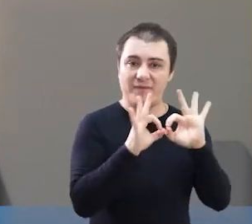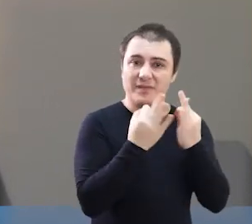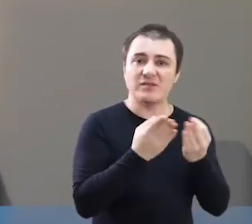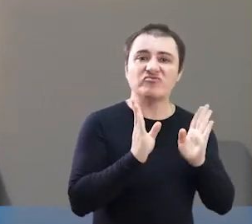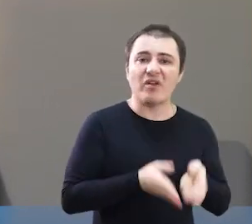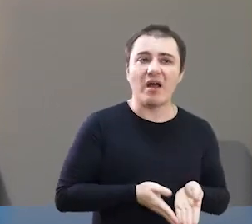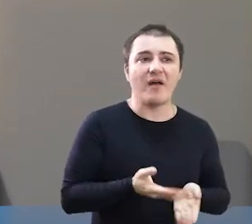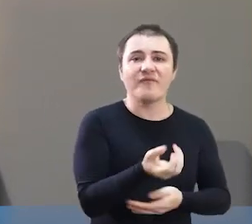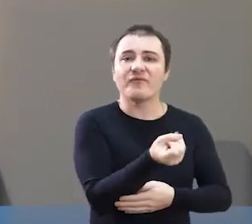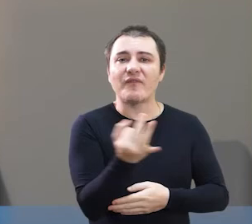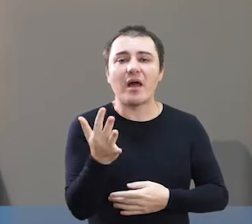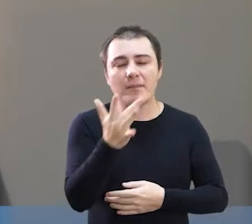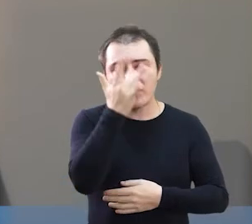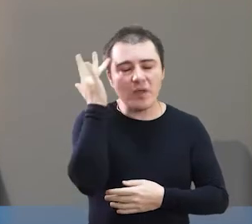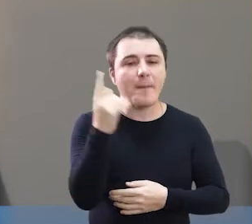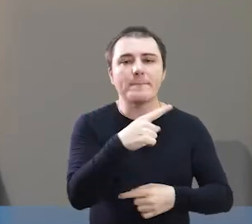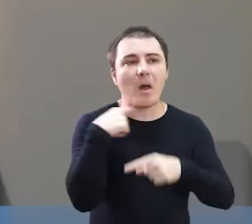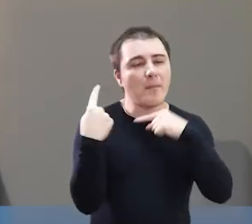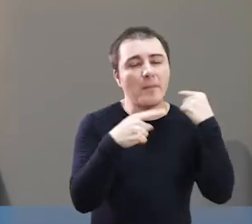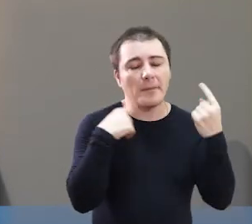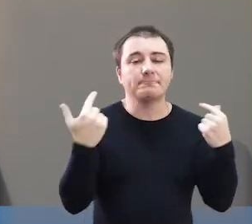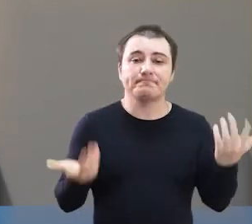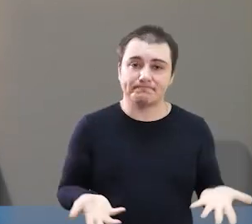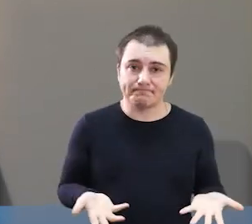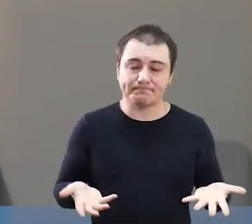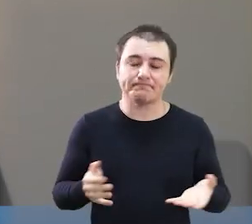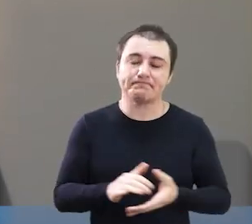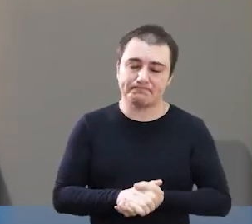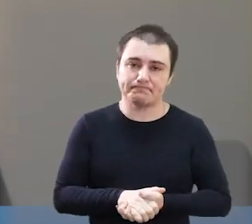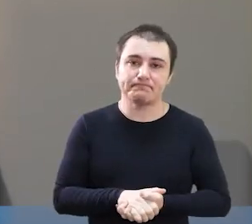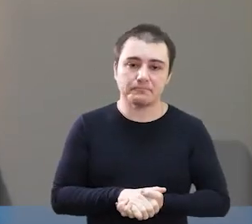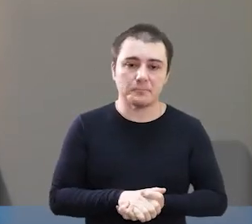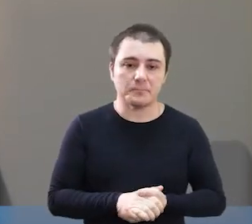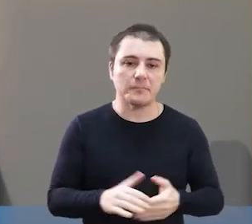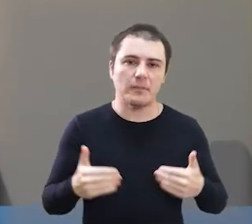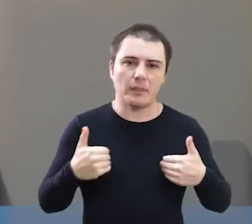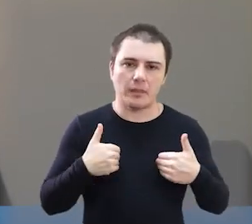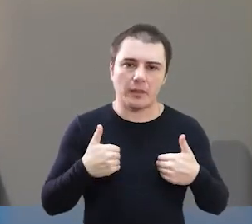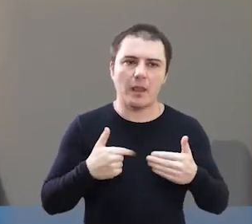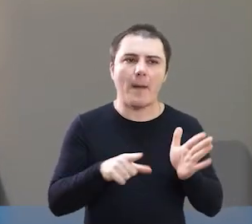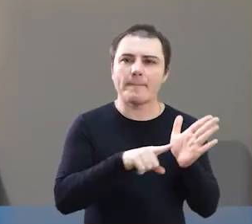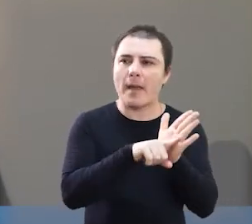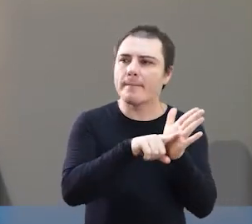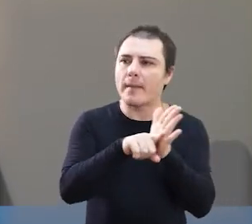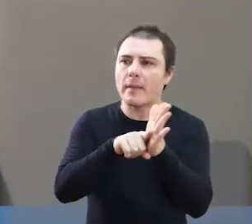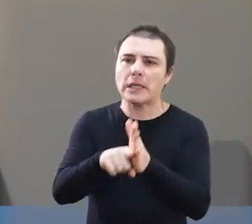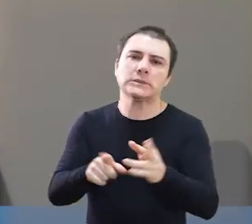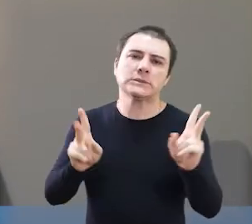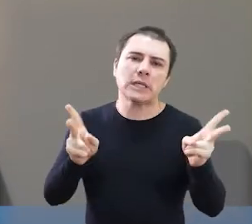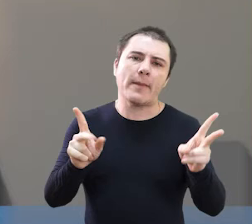acabou acontecendo, de pessoas próximas estarem falecendo. Como eu faço em todos os casos,